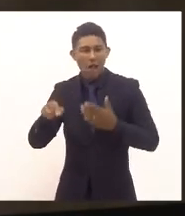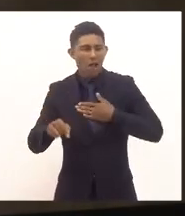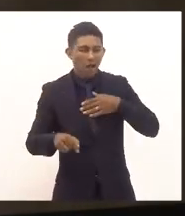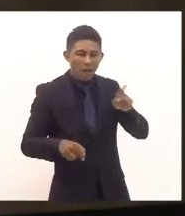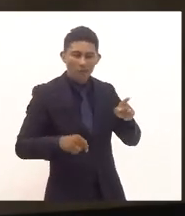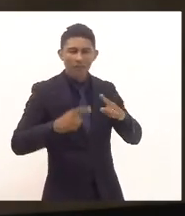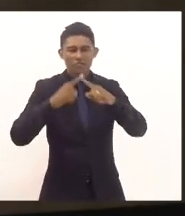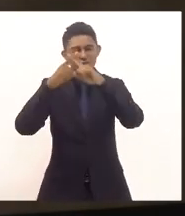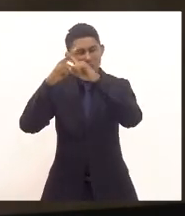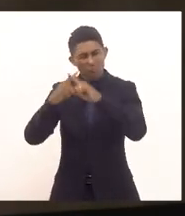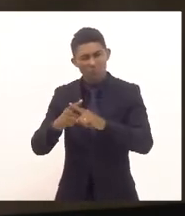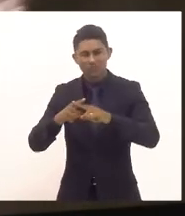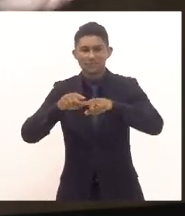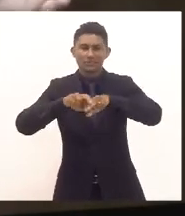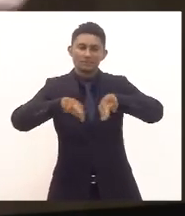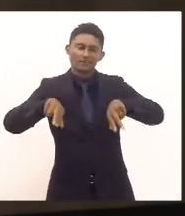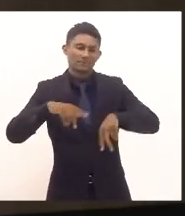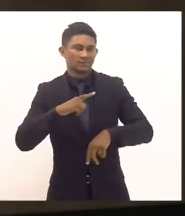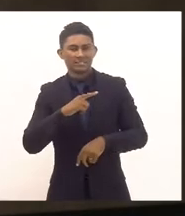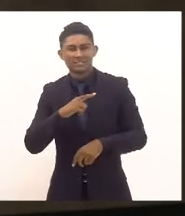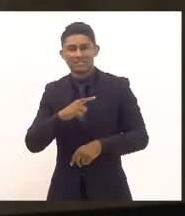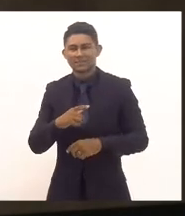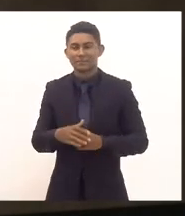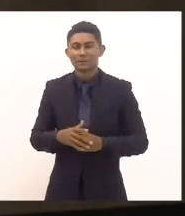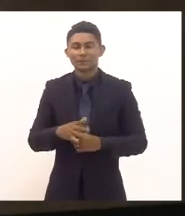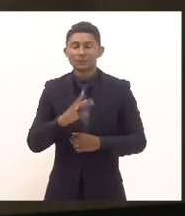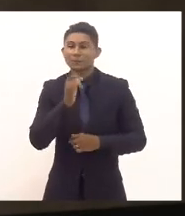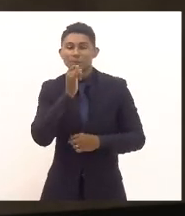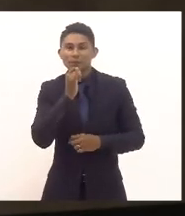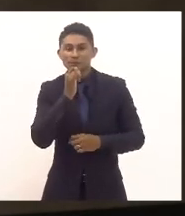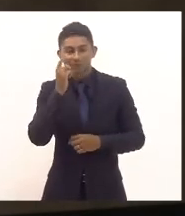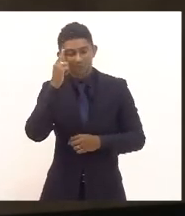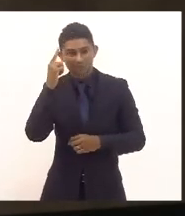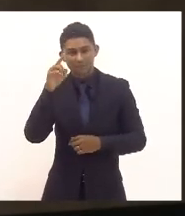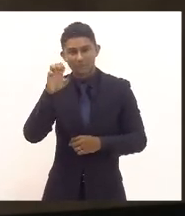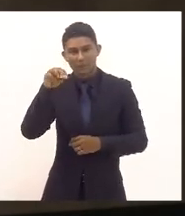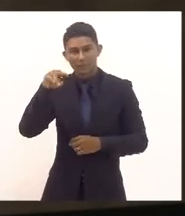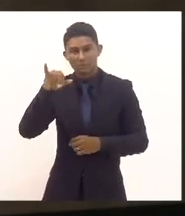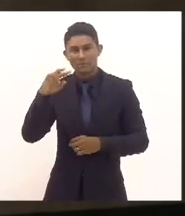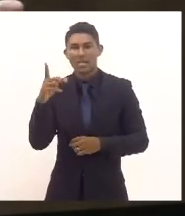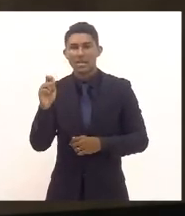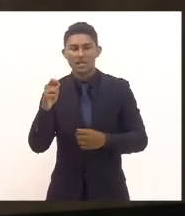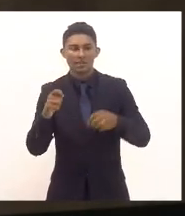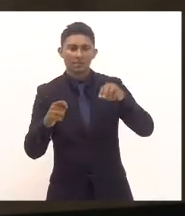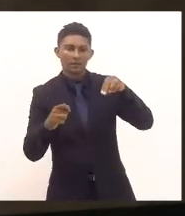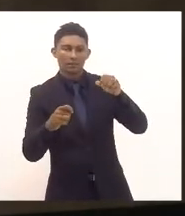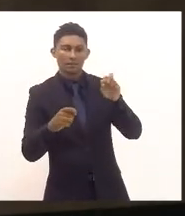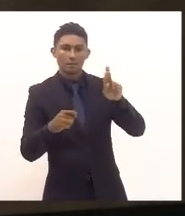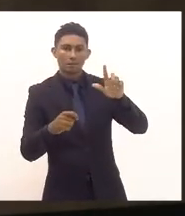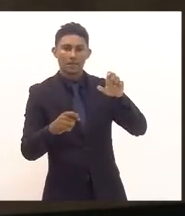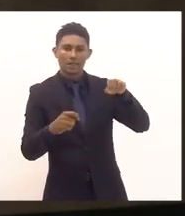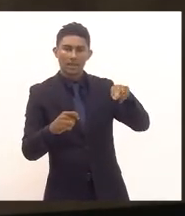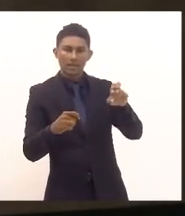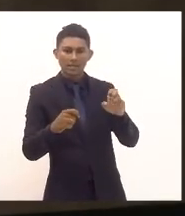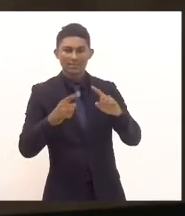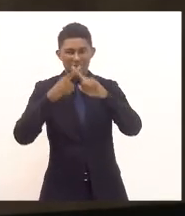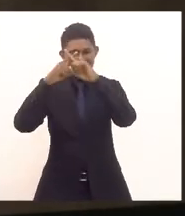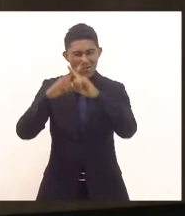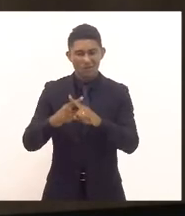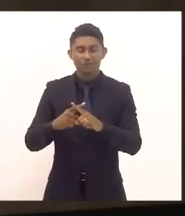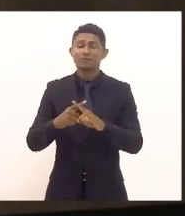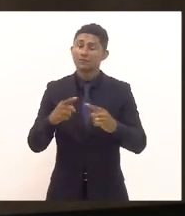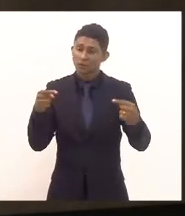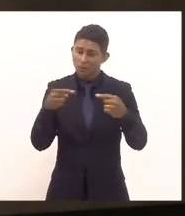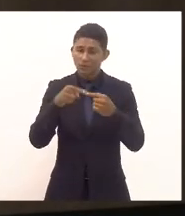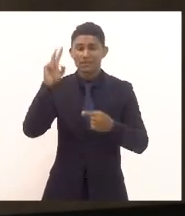disputas que travavam por exemplo como a disputa entre Emilinha Borba e Marlene Ou seja eu fiz faz parte da